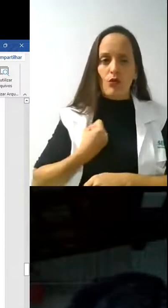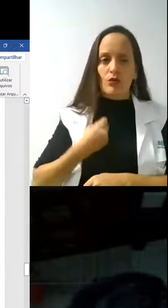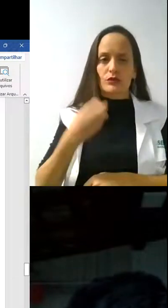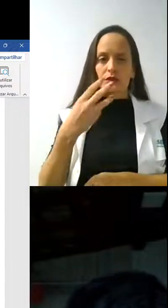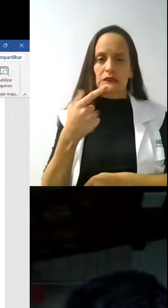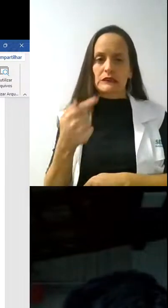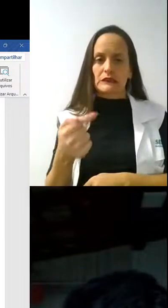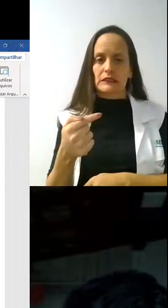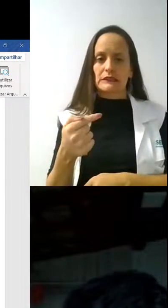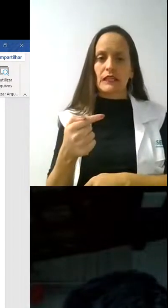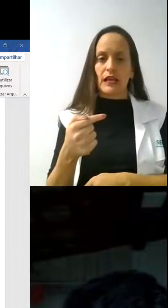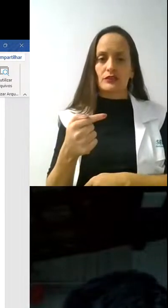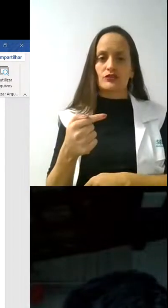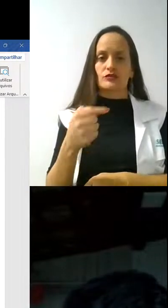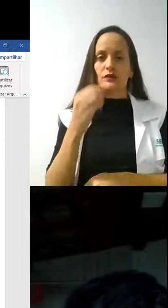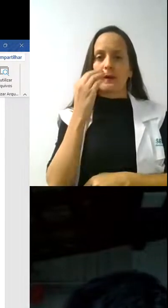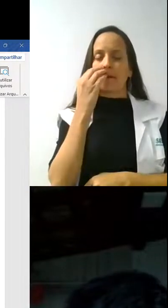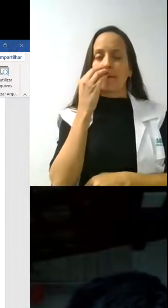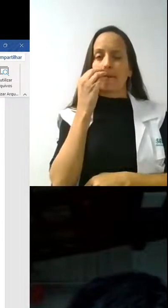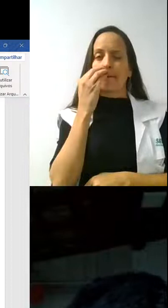6. Vou fazer aqui, ó.